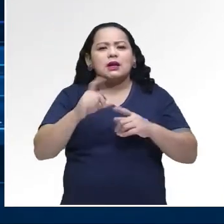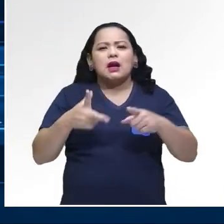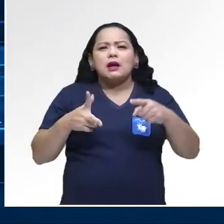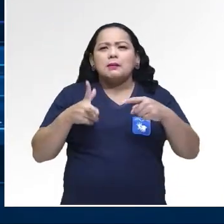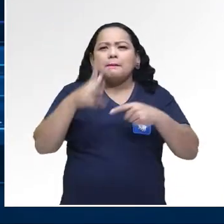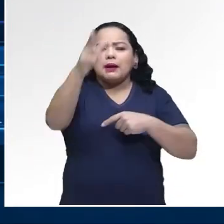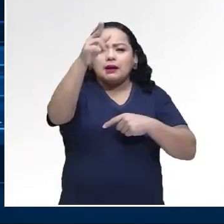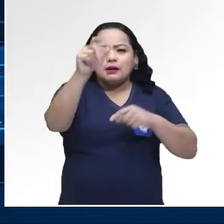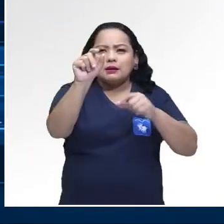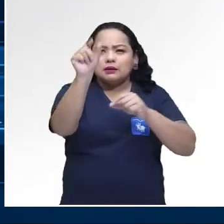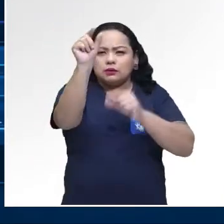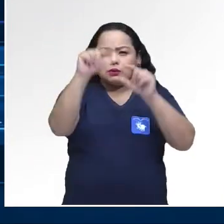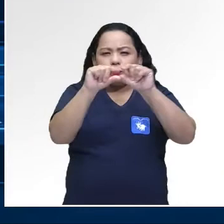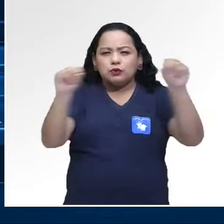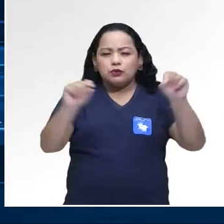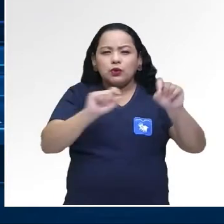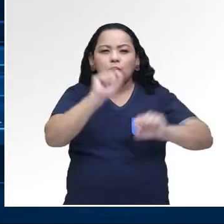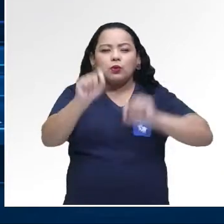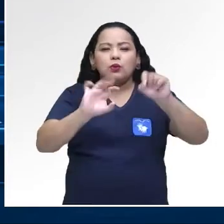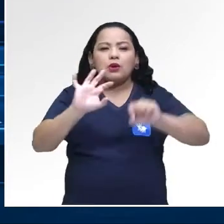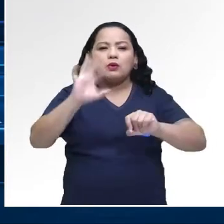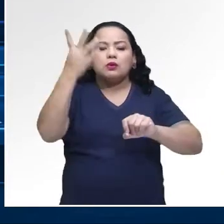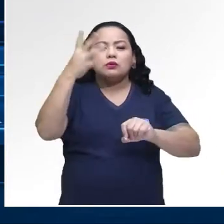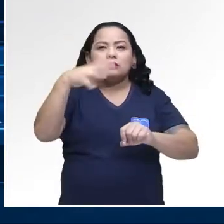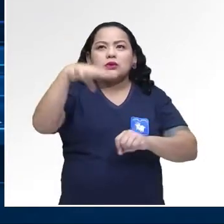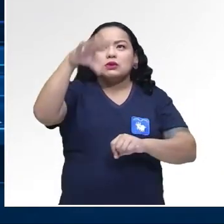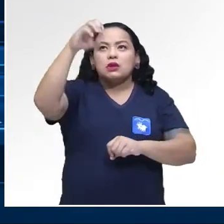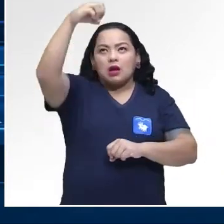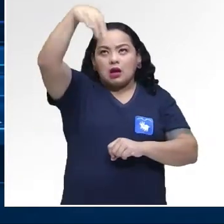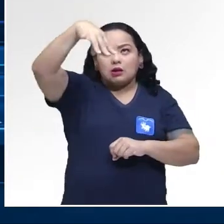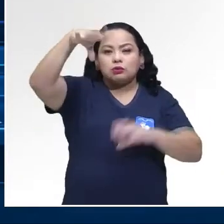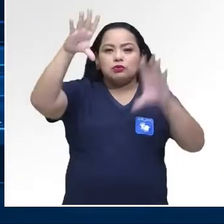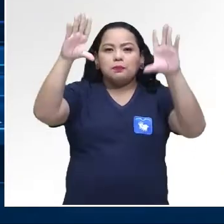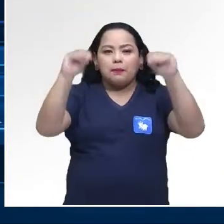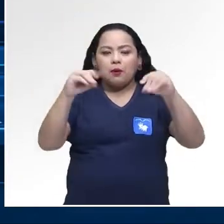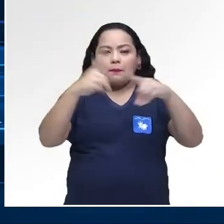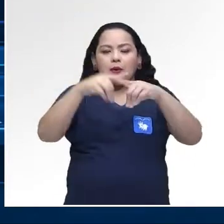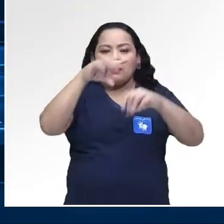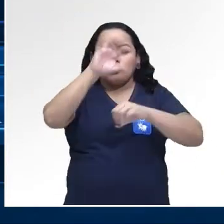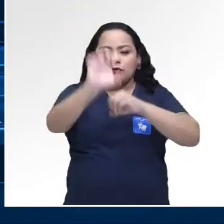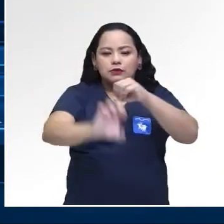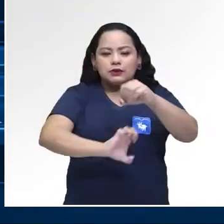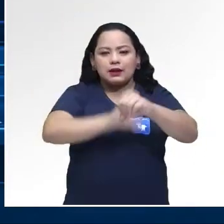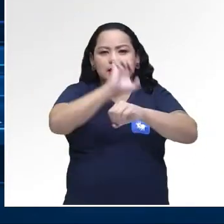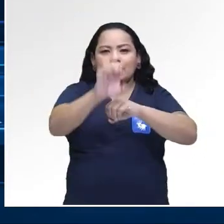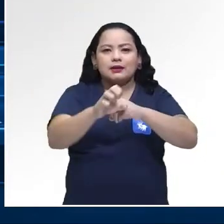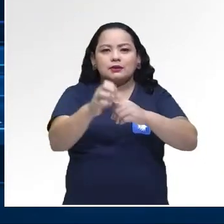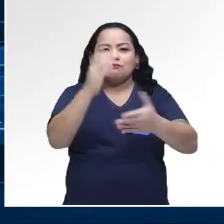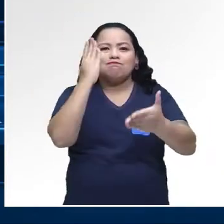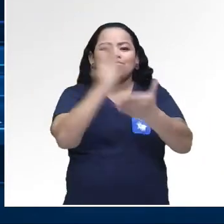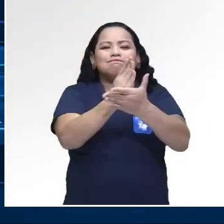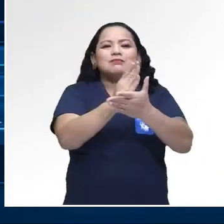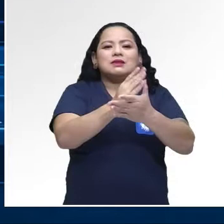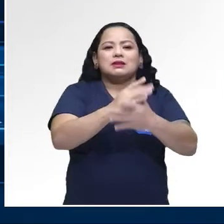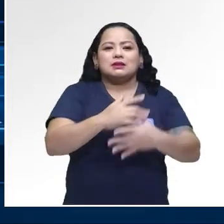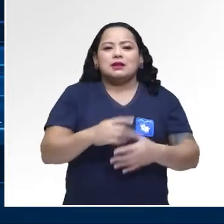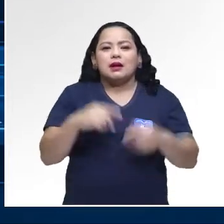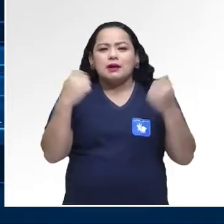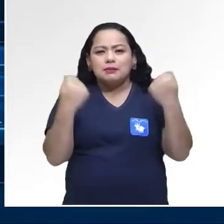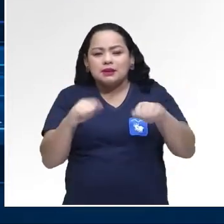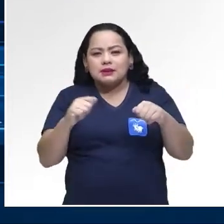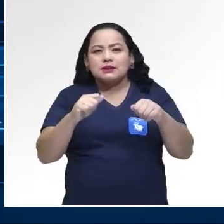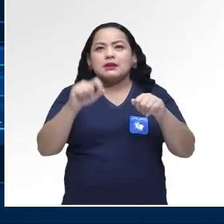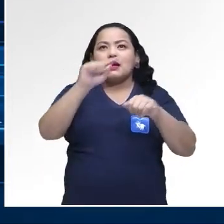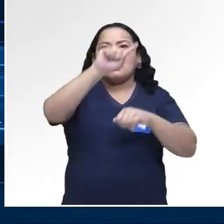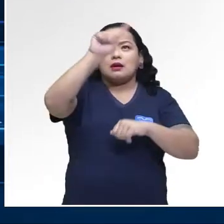fio condutor, o que acontece? A lâmpada vai apagar, porque os elétrons não vão conseguir passar. É necessário que tenha um caminho